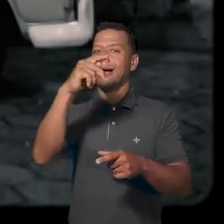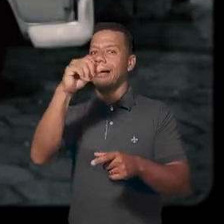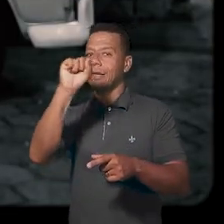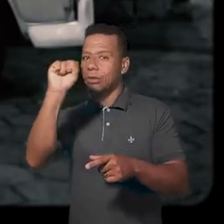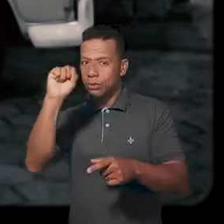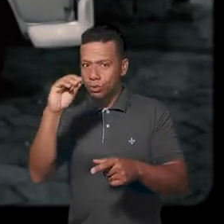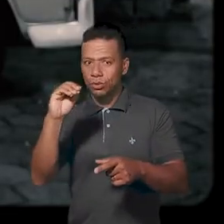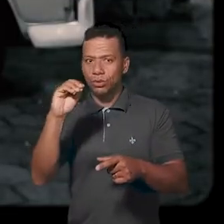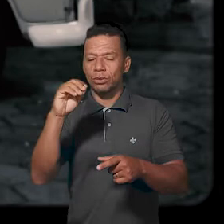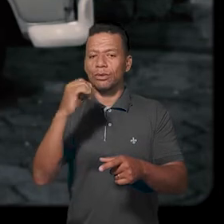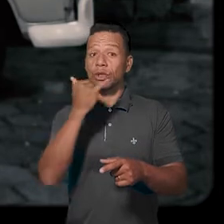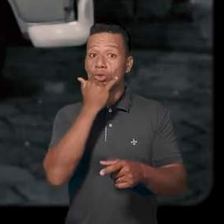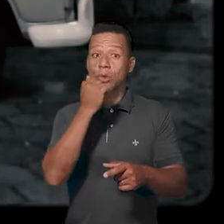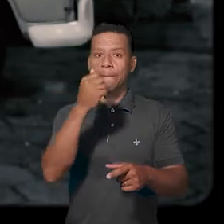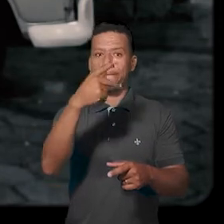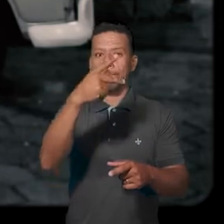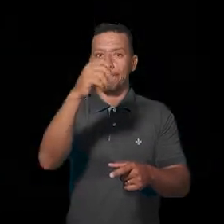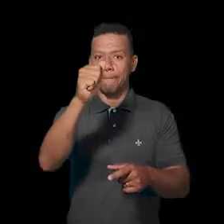Paço.